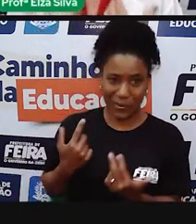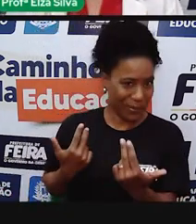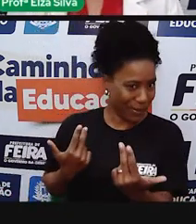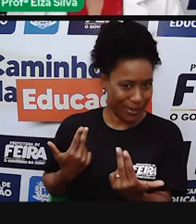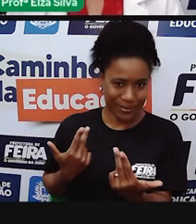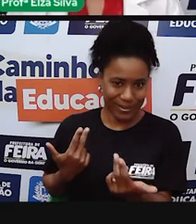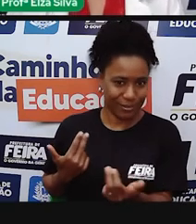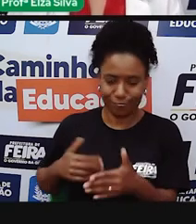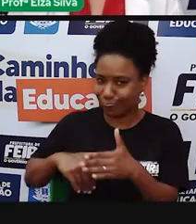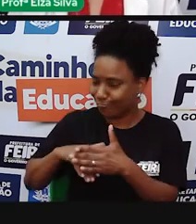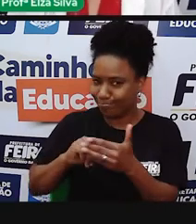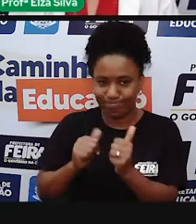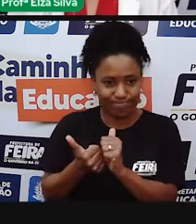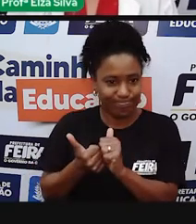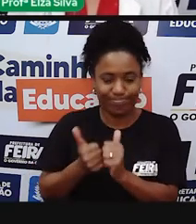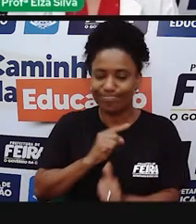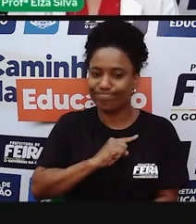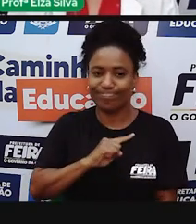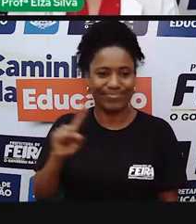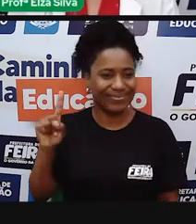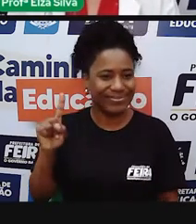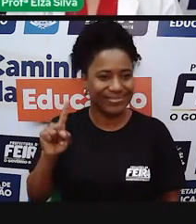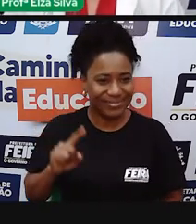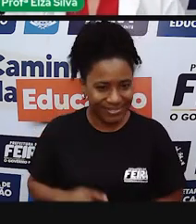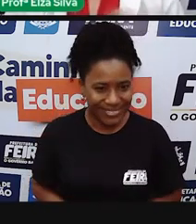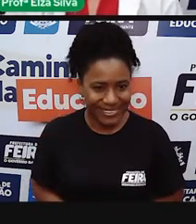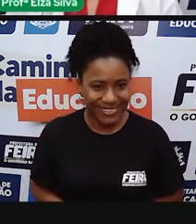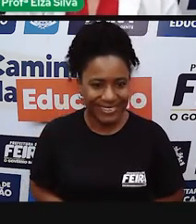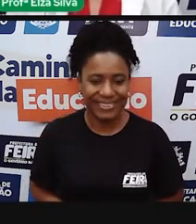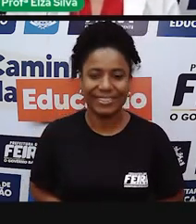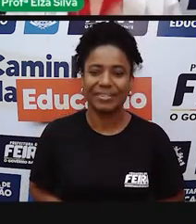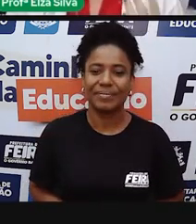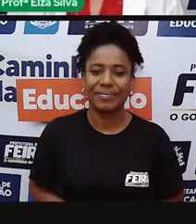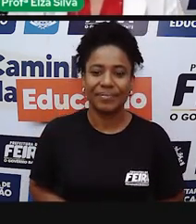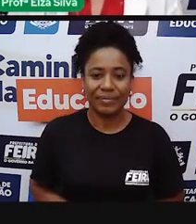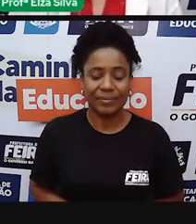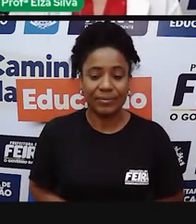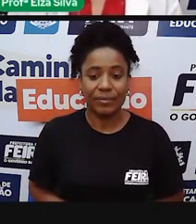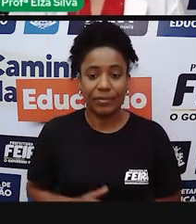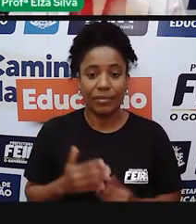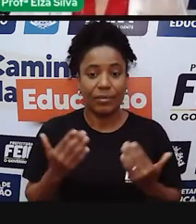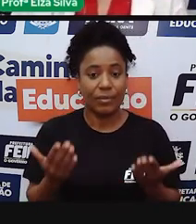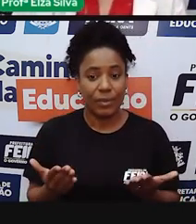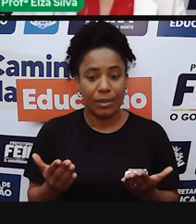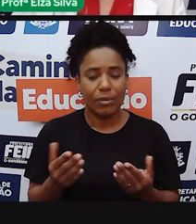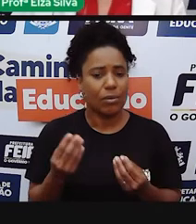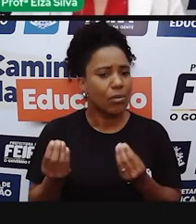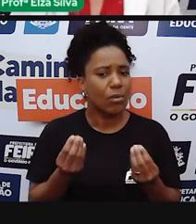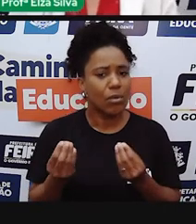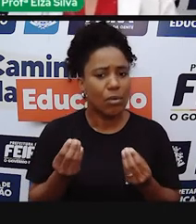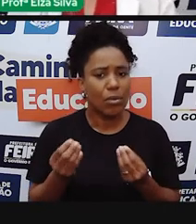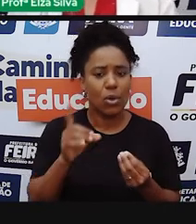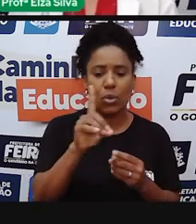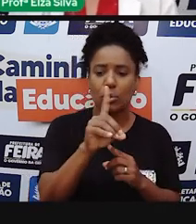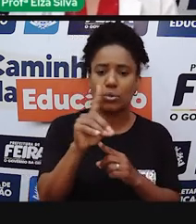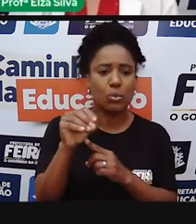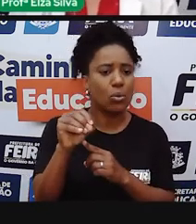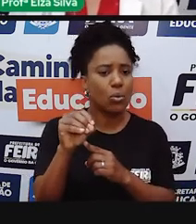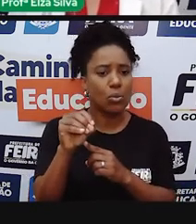no, I don't. Ok? Quando é que eu vou utilizar o auxiliar do or